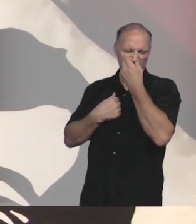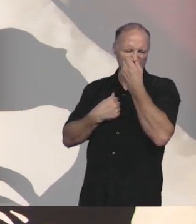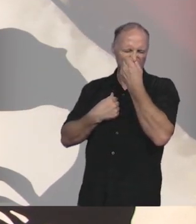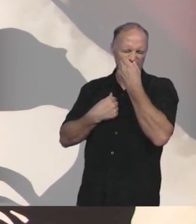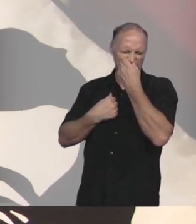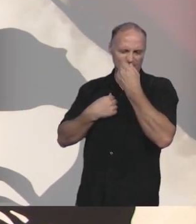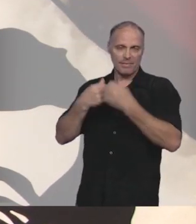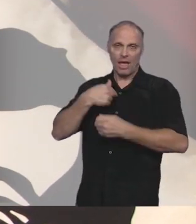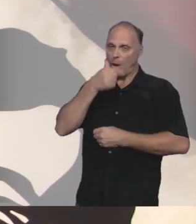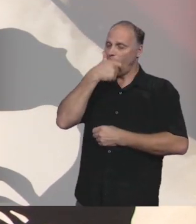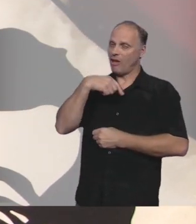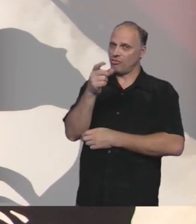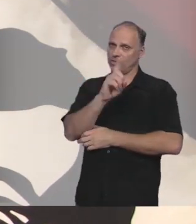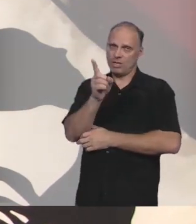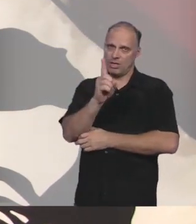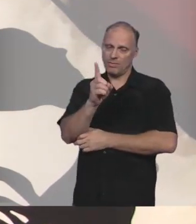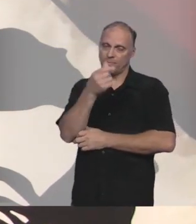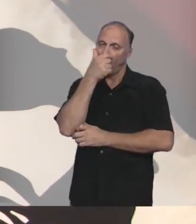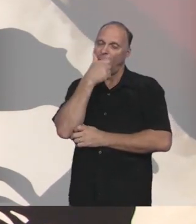os